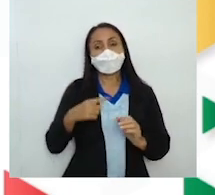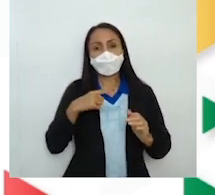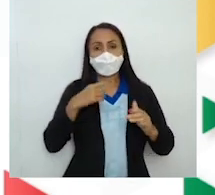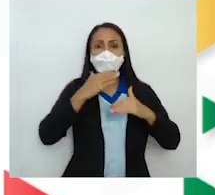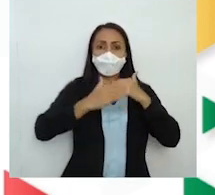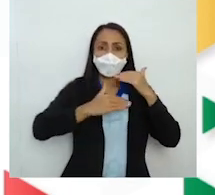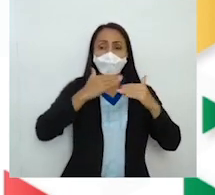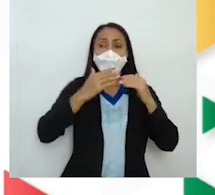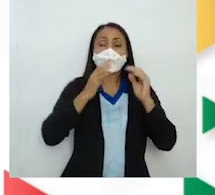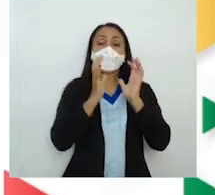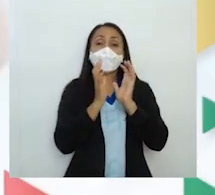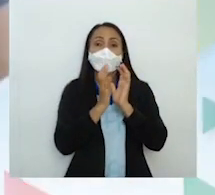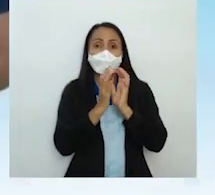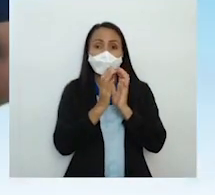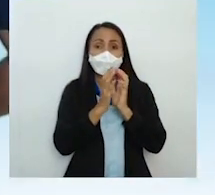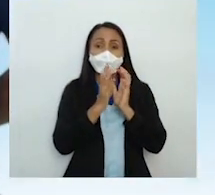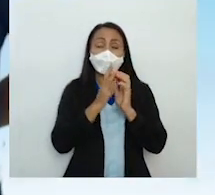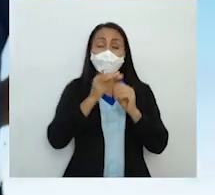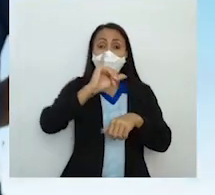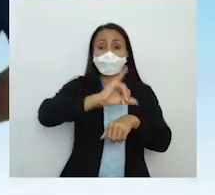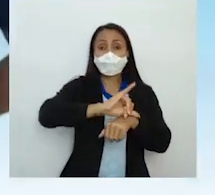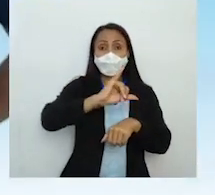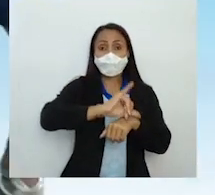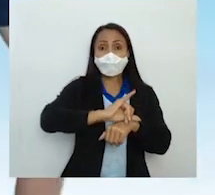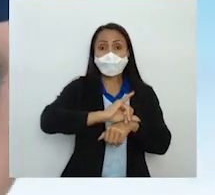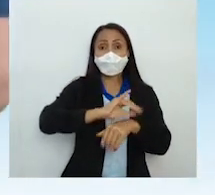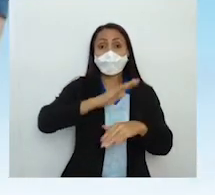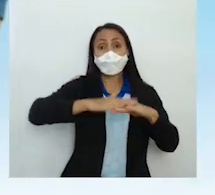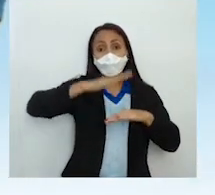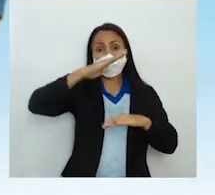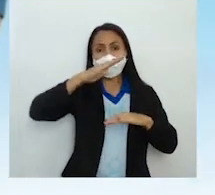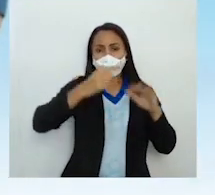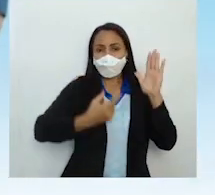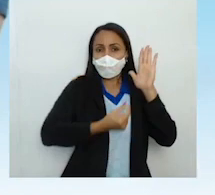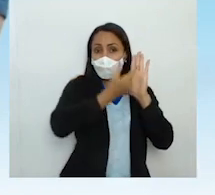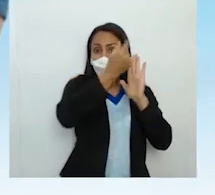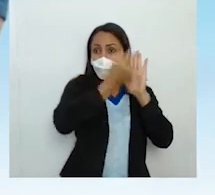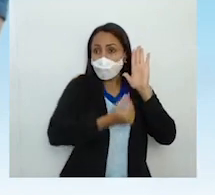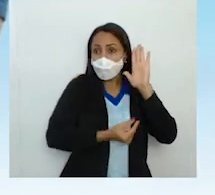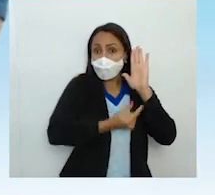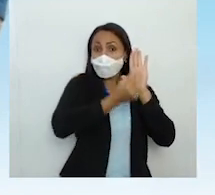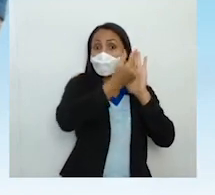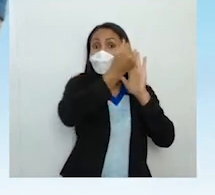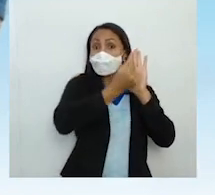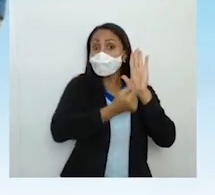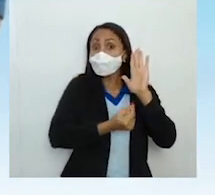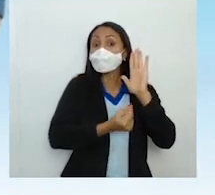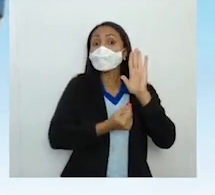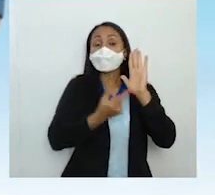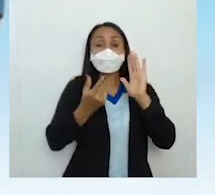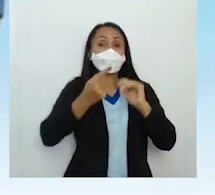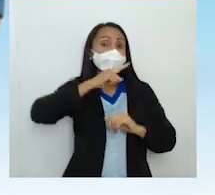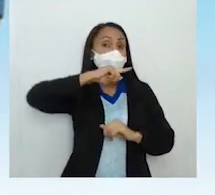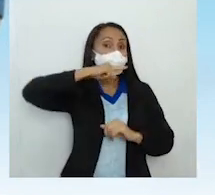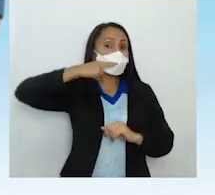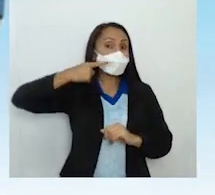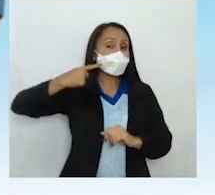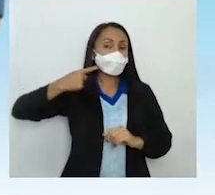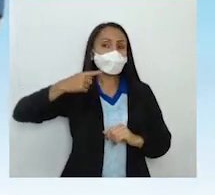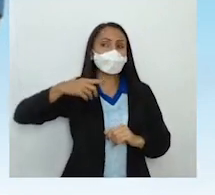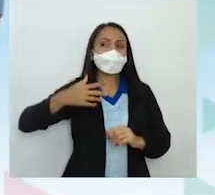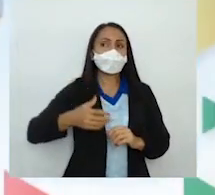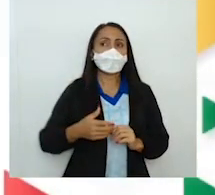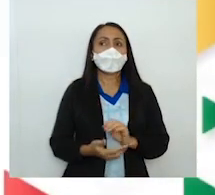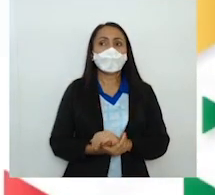que Recife foi uma das capitais que mais deram lucro na questão da cana-de-açúcar. Então essa fotografia vale